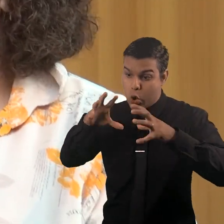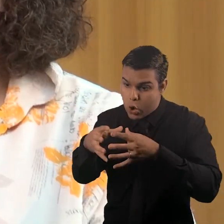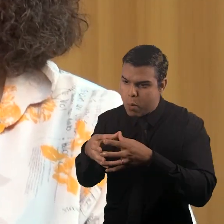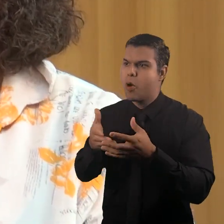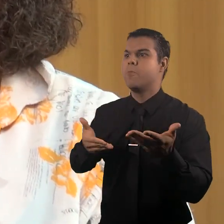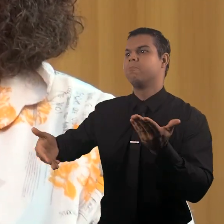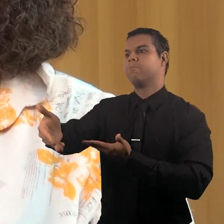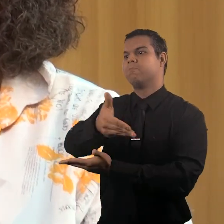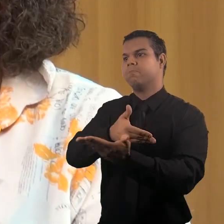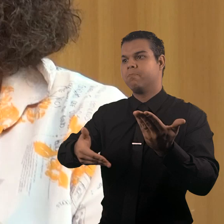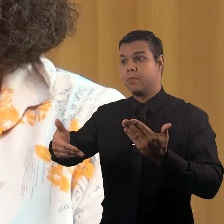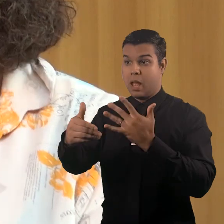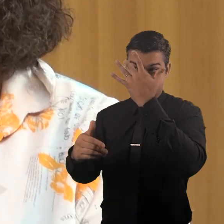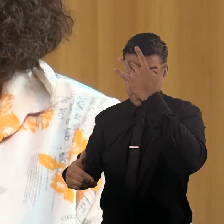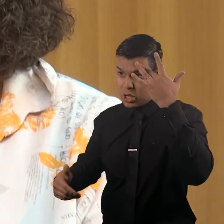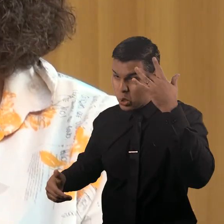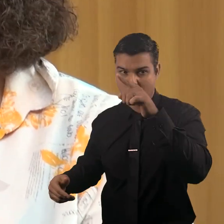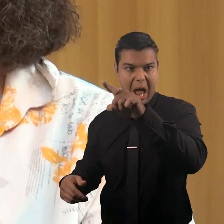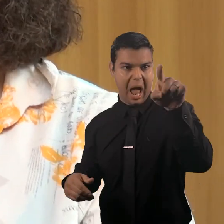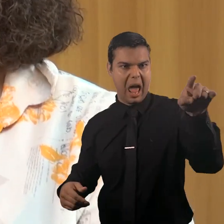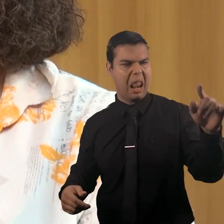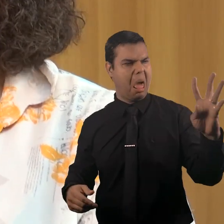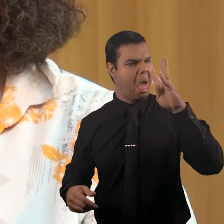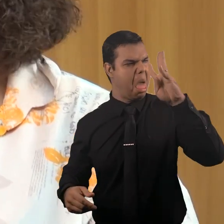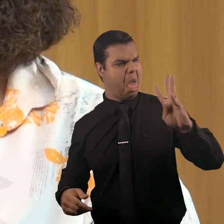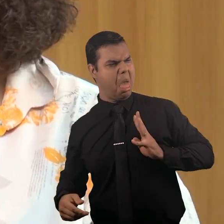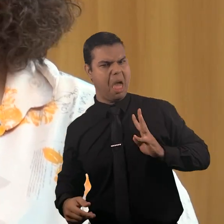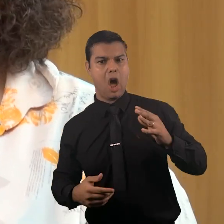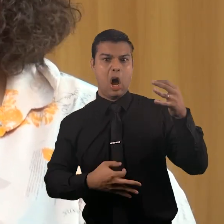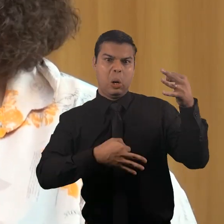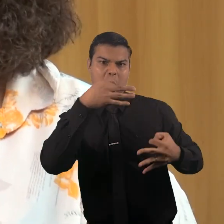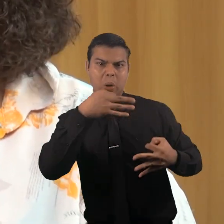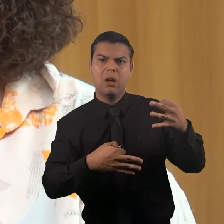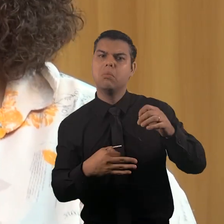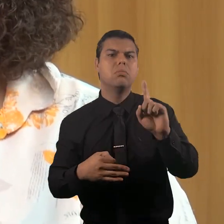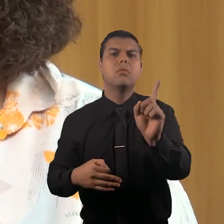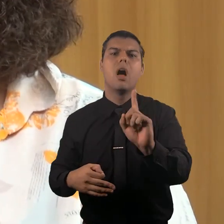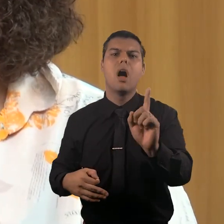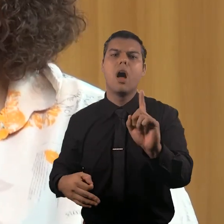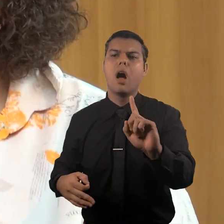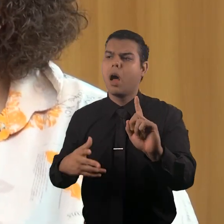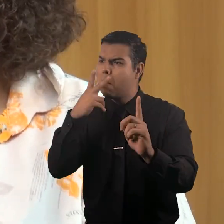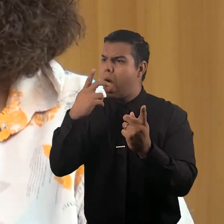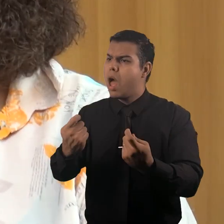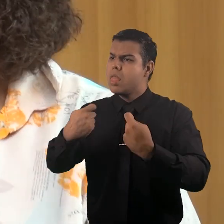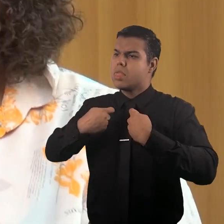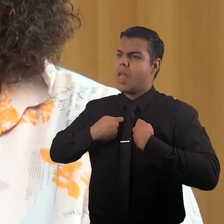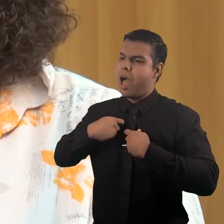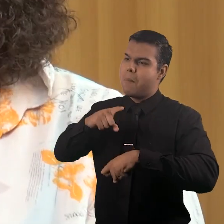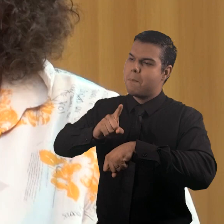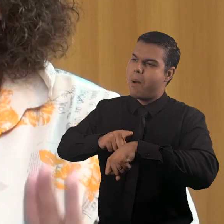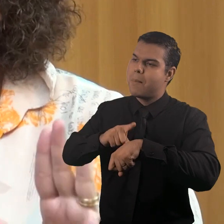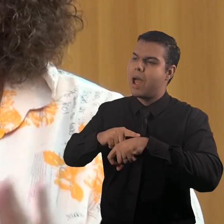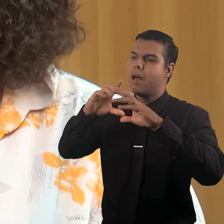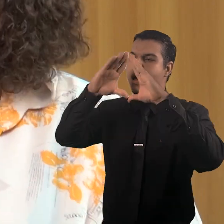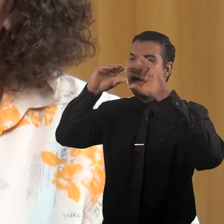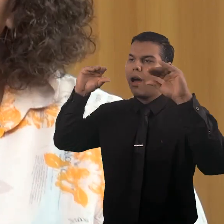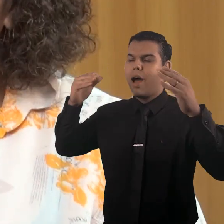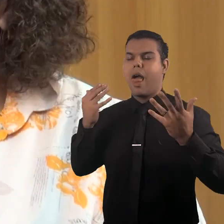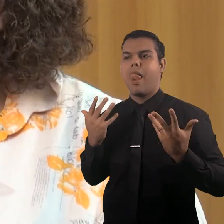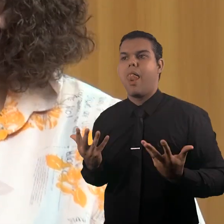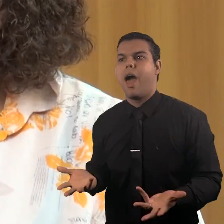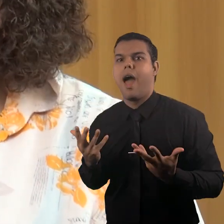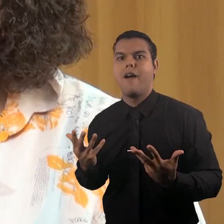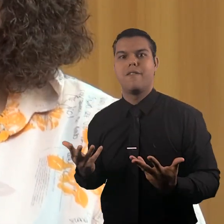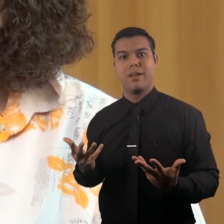você precisa só estar imerso numa rede de pessoas que não vão te julgar, de pessoas que não vão, sabe, que vão te